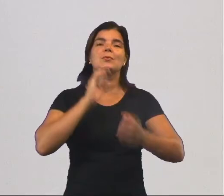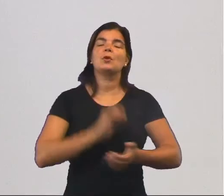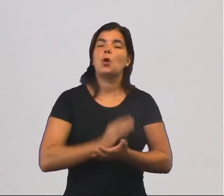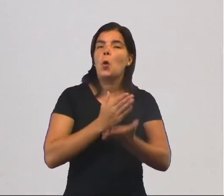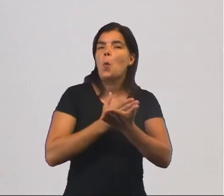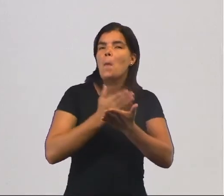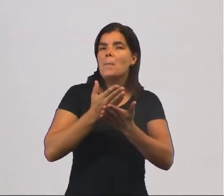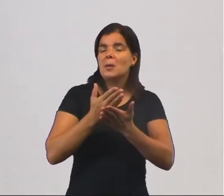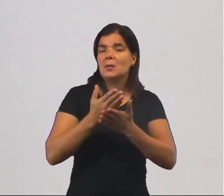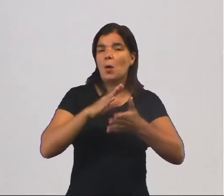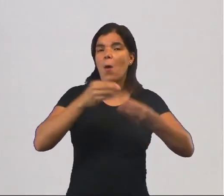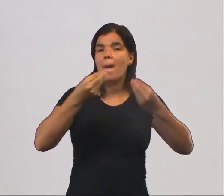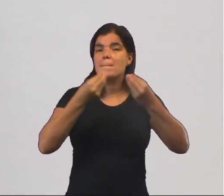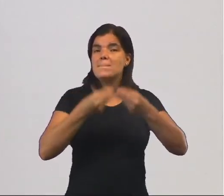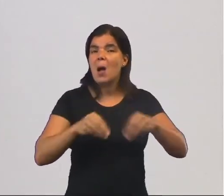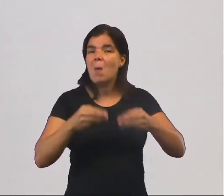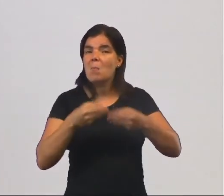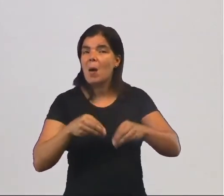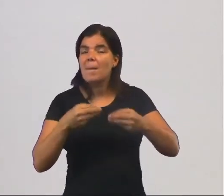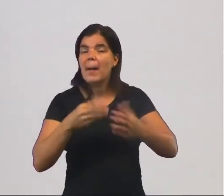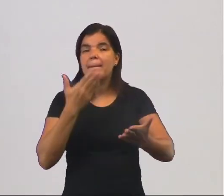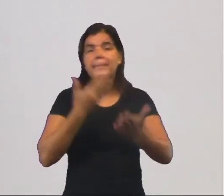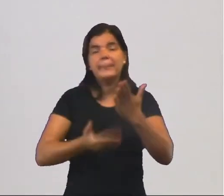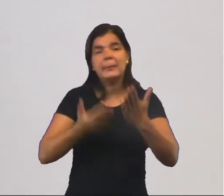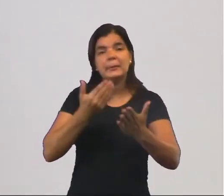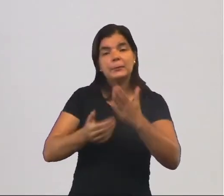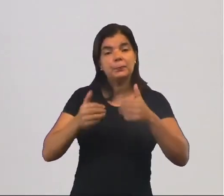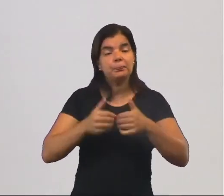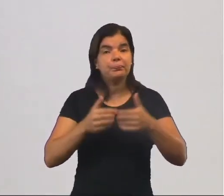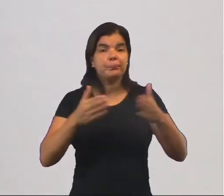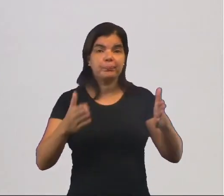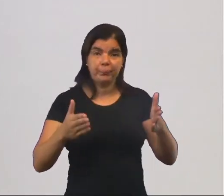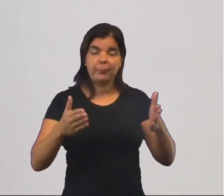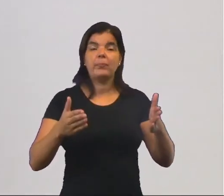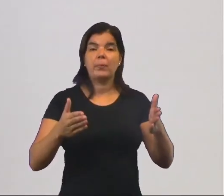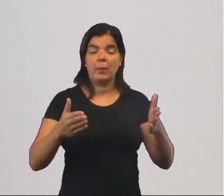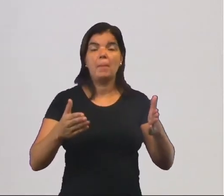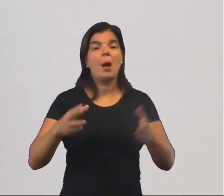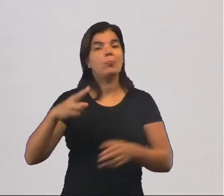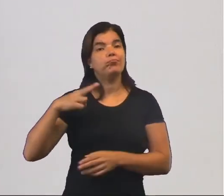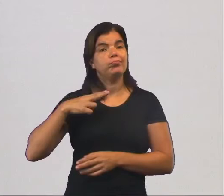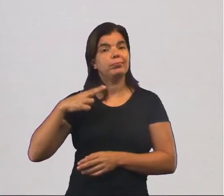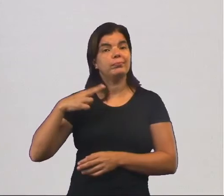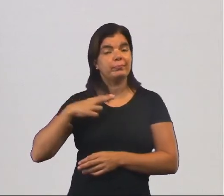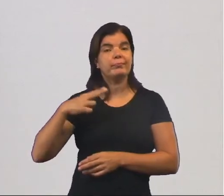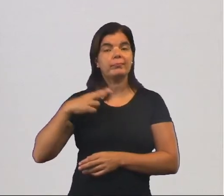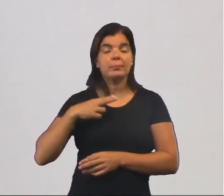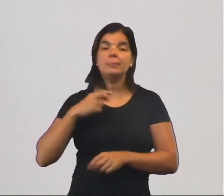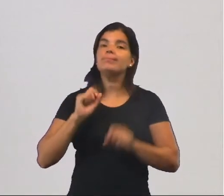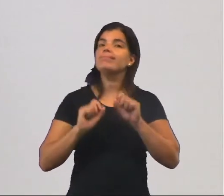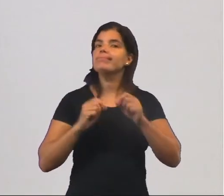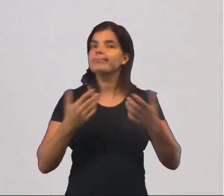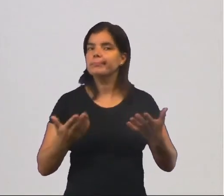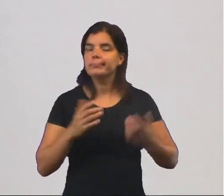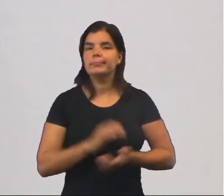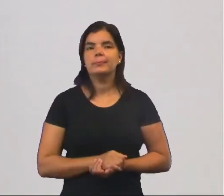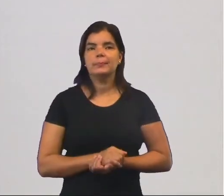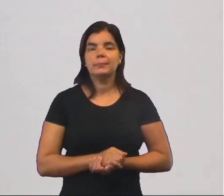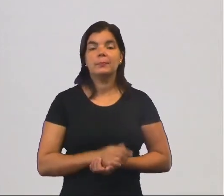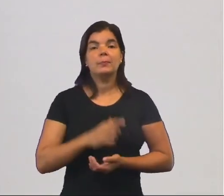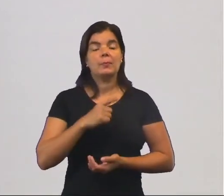ela começou a decair, começou a dar abertura para iniciativas privadas. Enfim, findou que houve